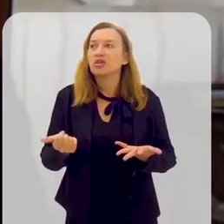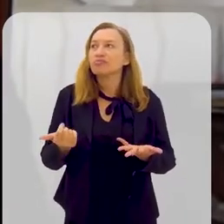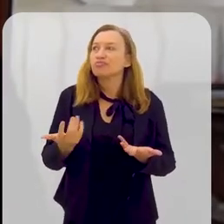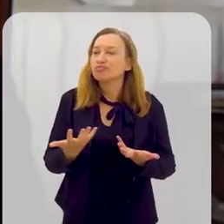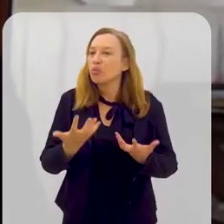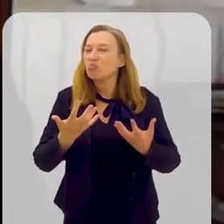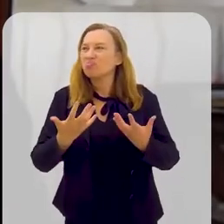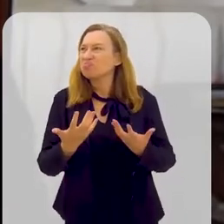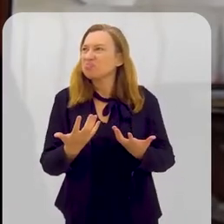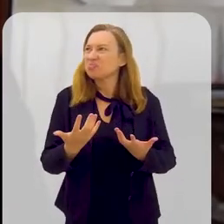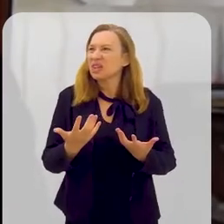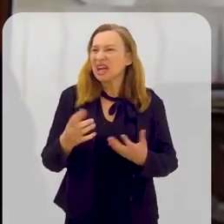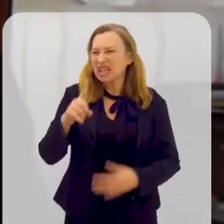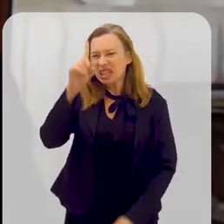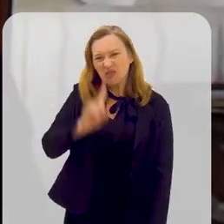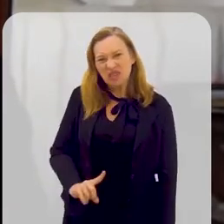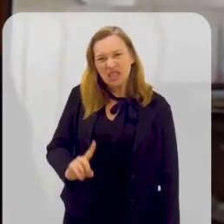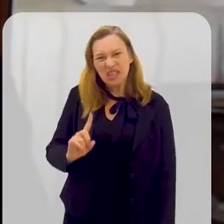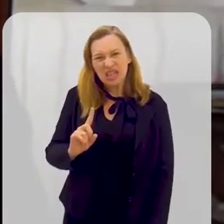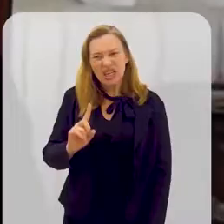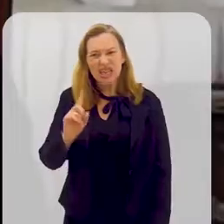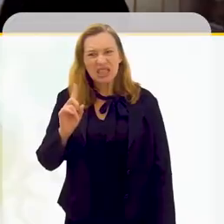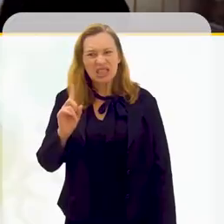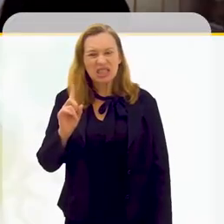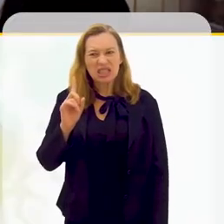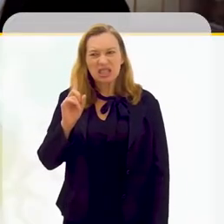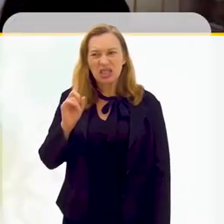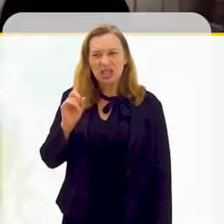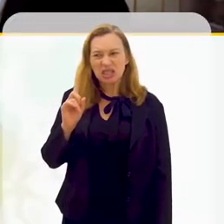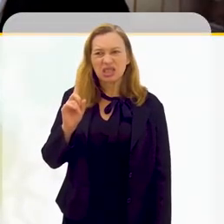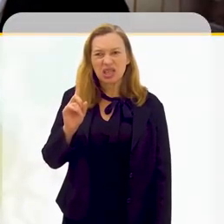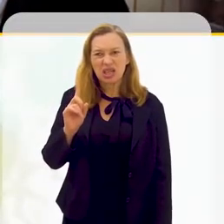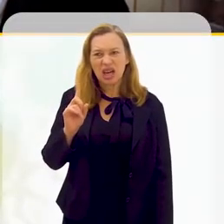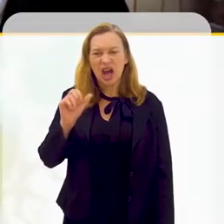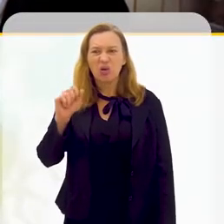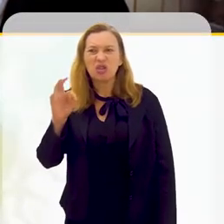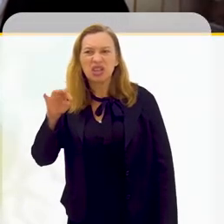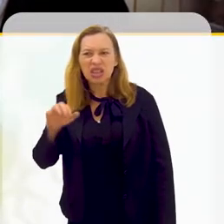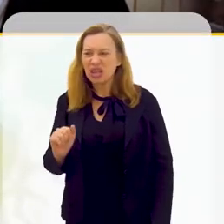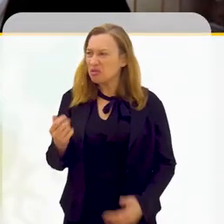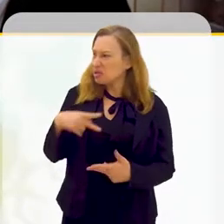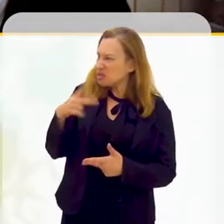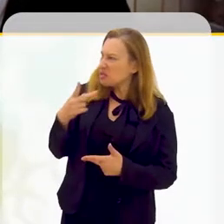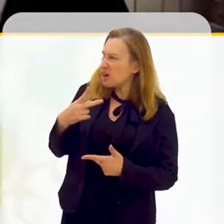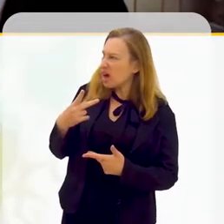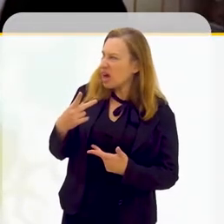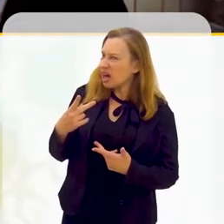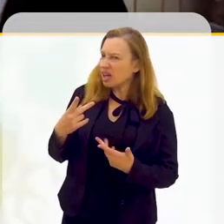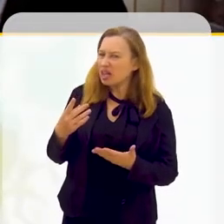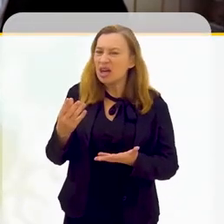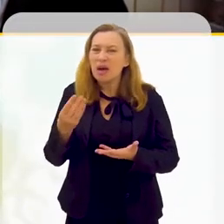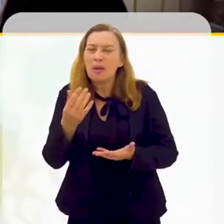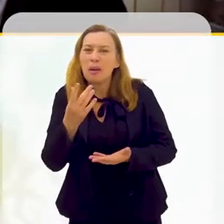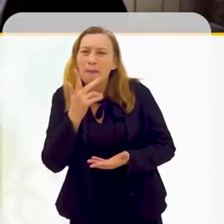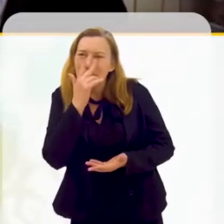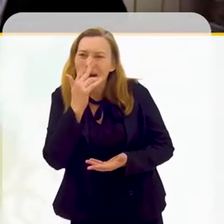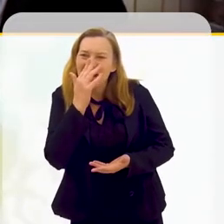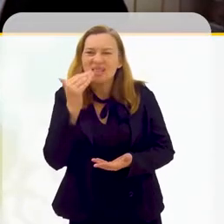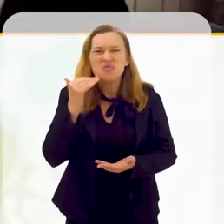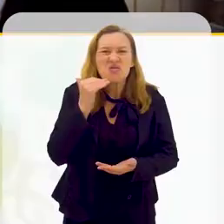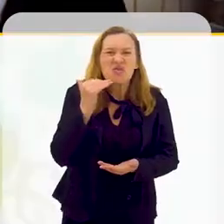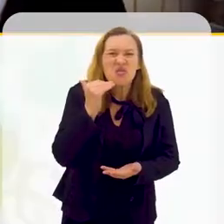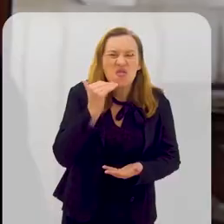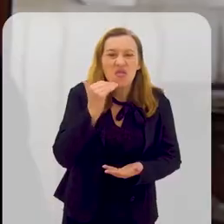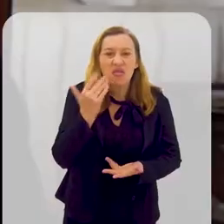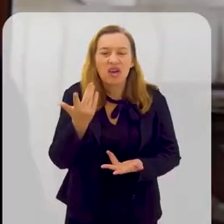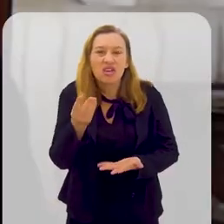em ser chamada de deficiência auditiva porque quando a gente fala em deficiência isso sempre implica em uma falta